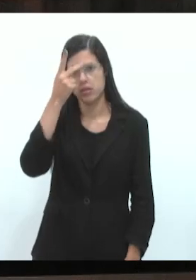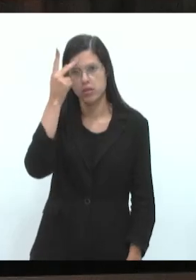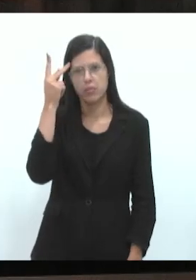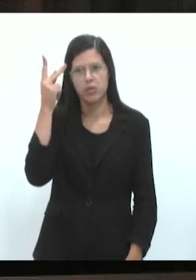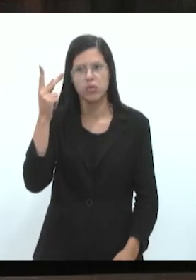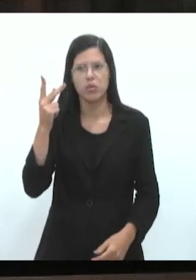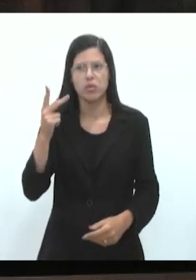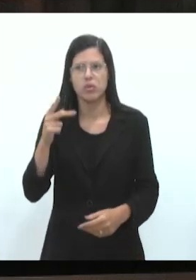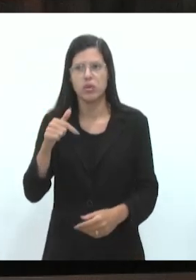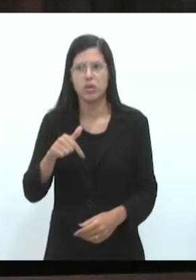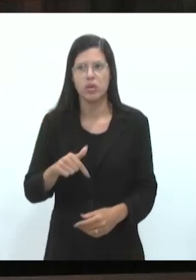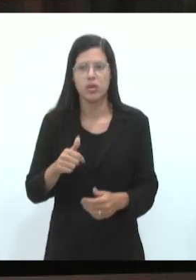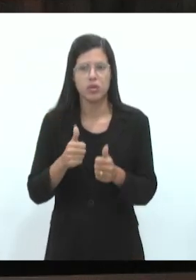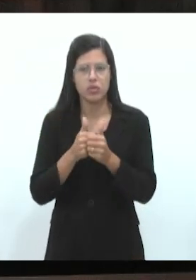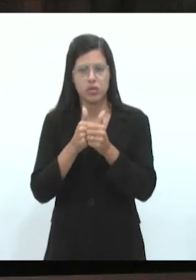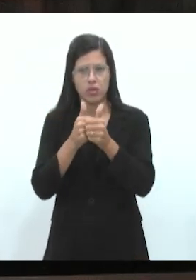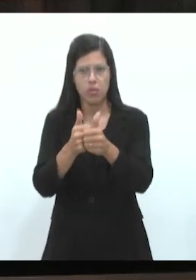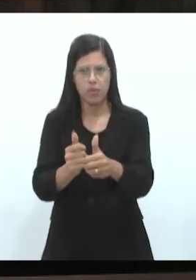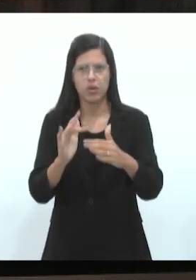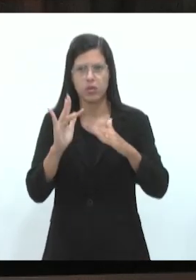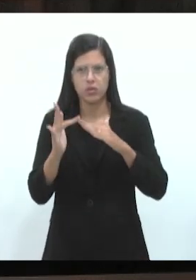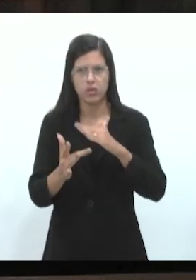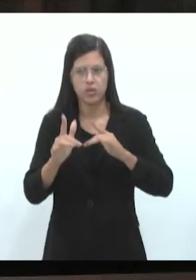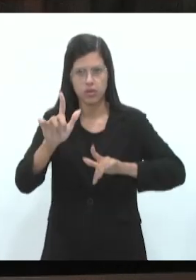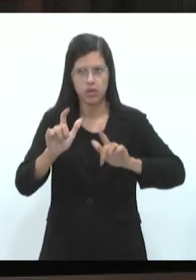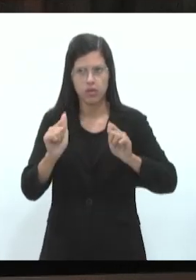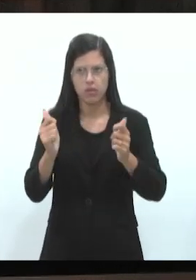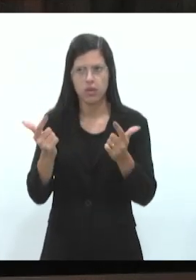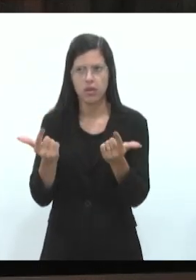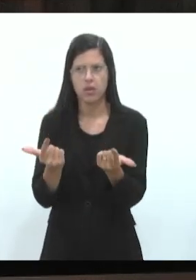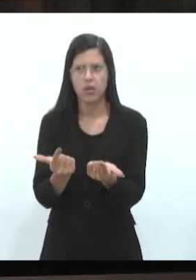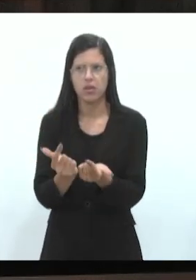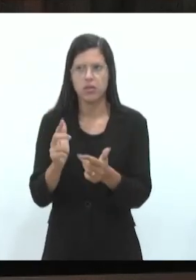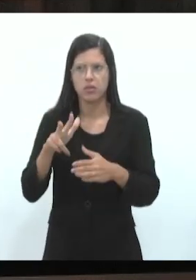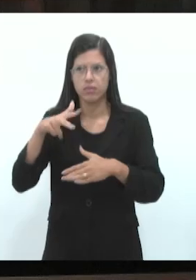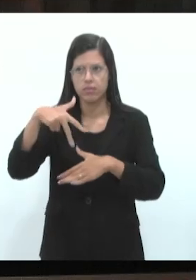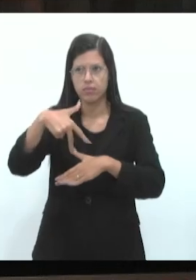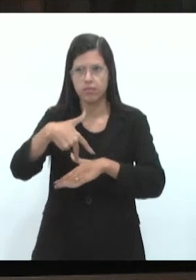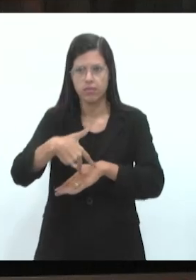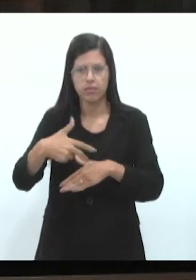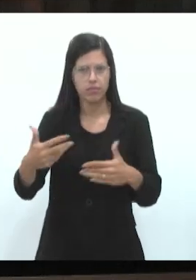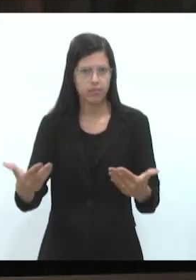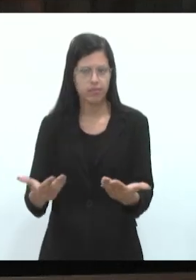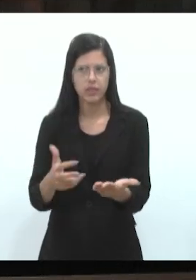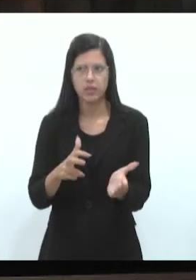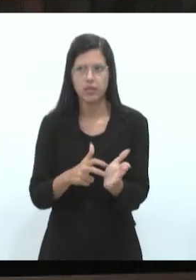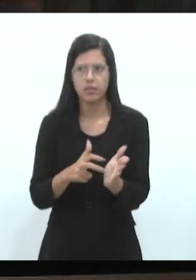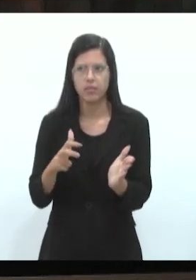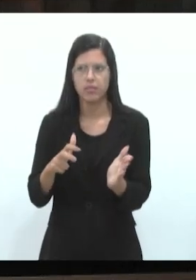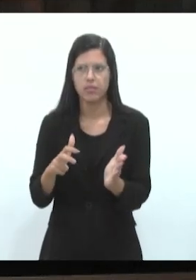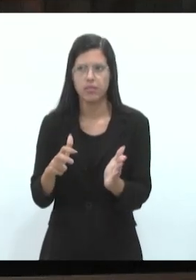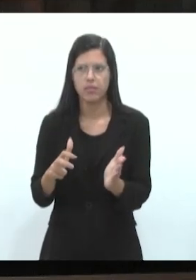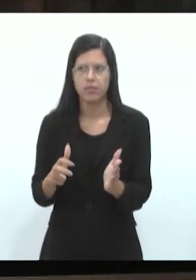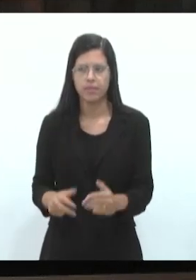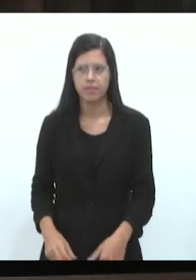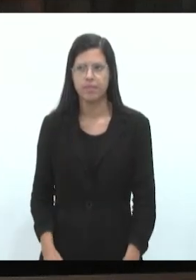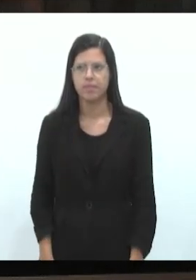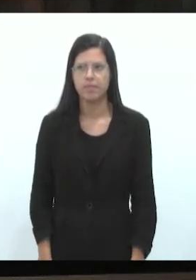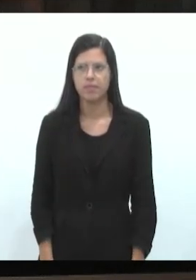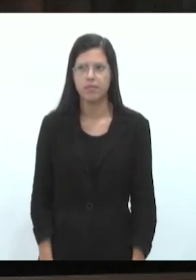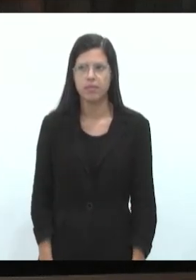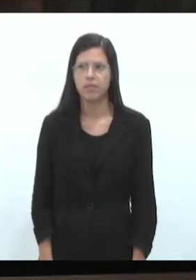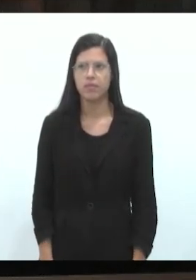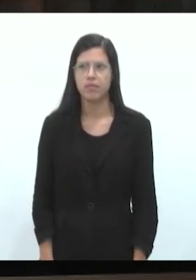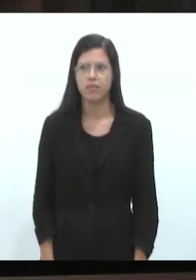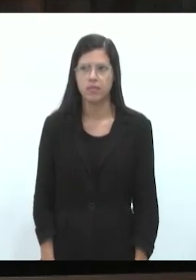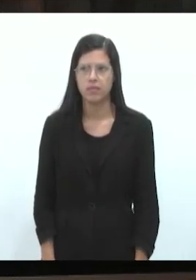redes sociais e TV Alerj, dizer que faço uso da tribuna nesta manhã em função, não